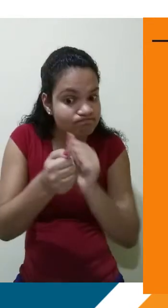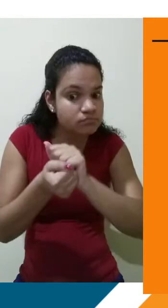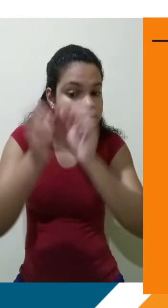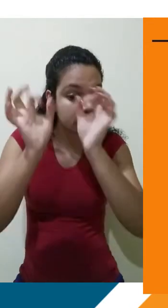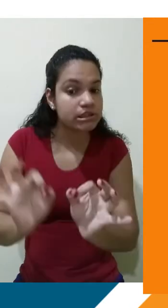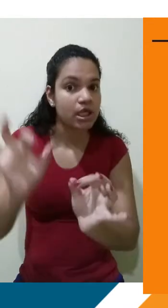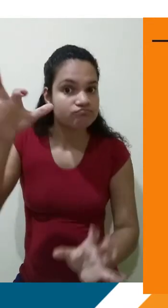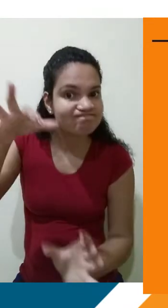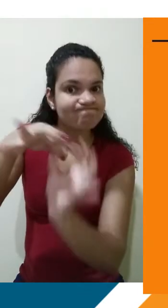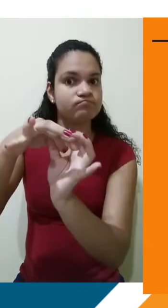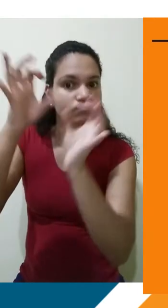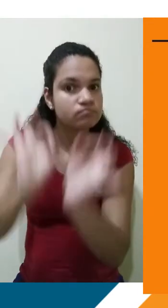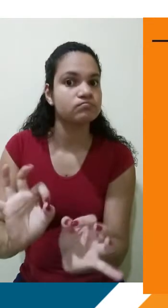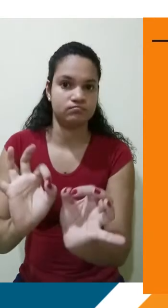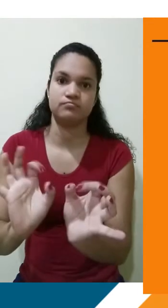operador argumentativo adequado.